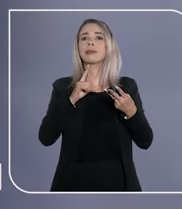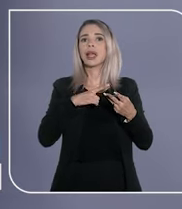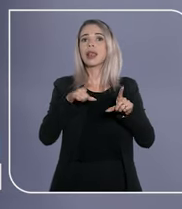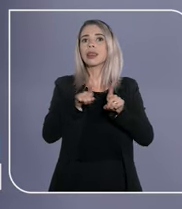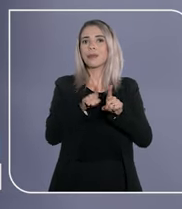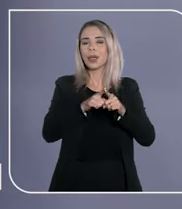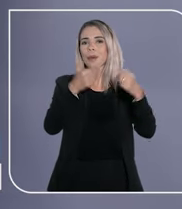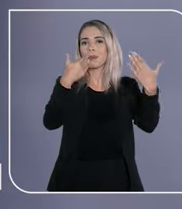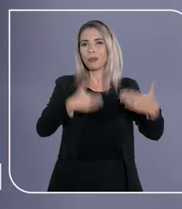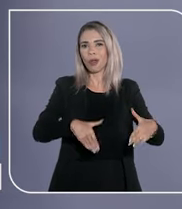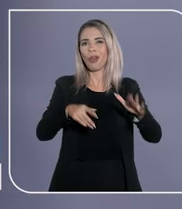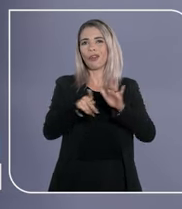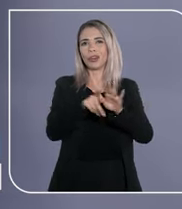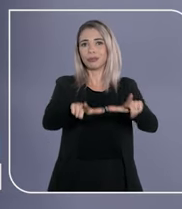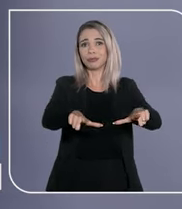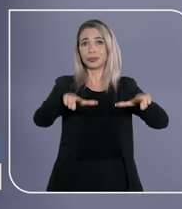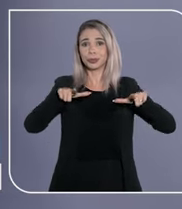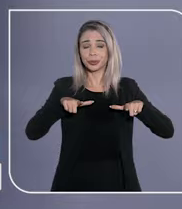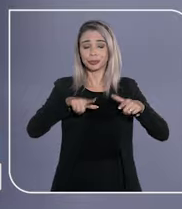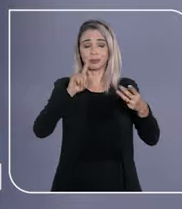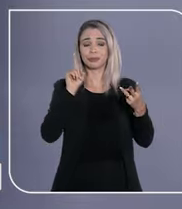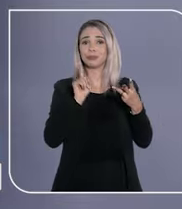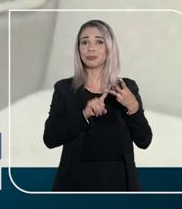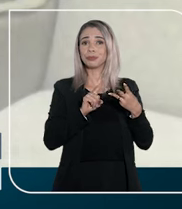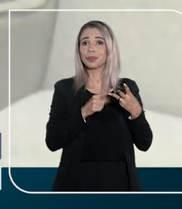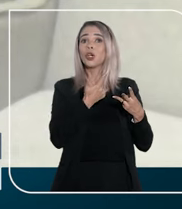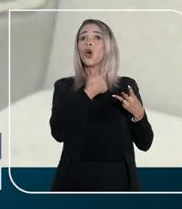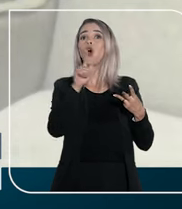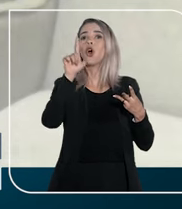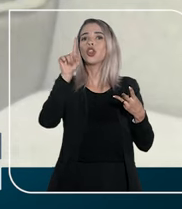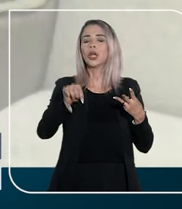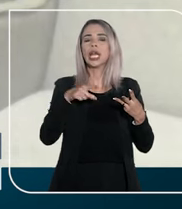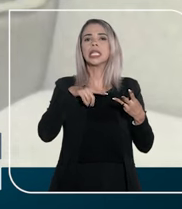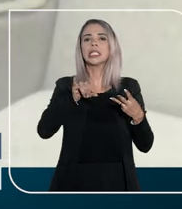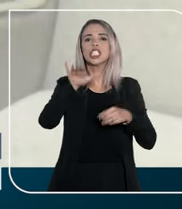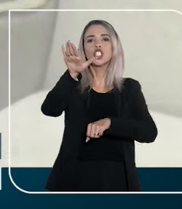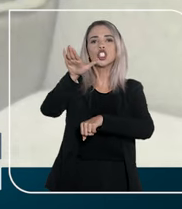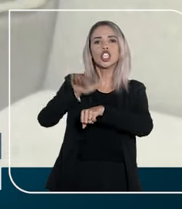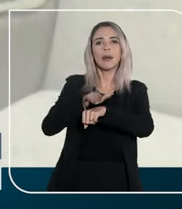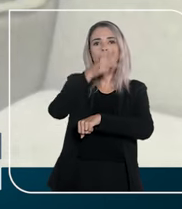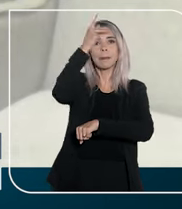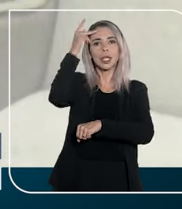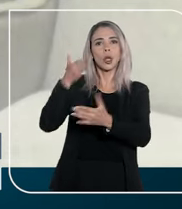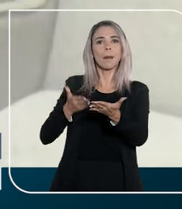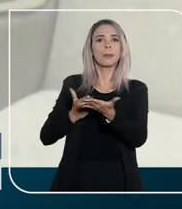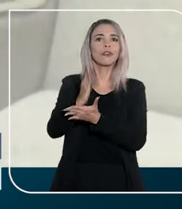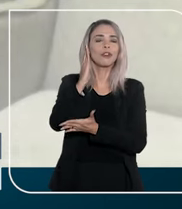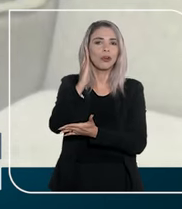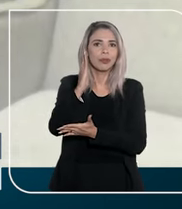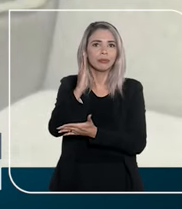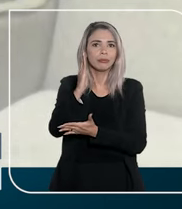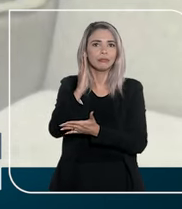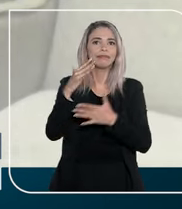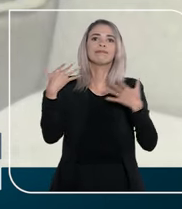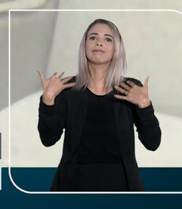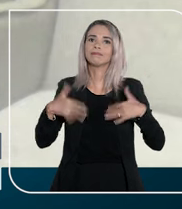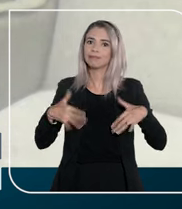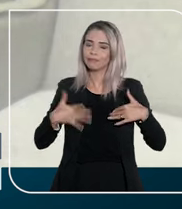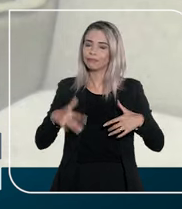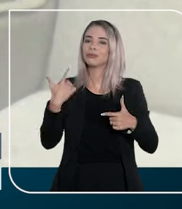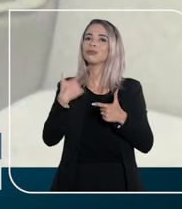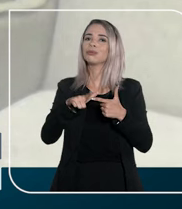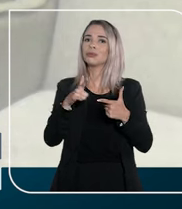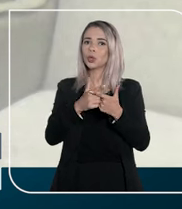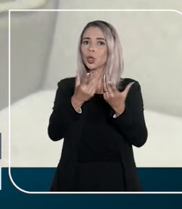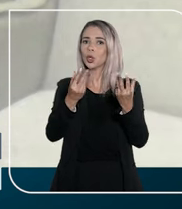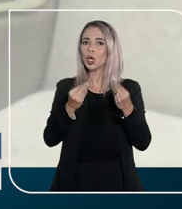grande momento de questionamentos se dá quando dá convocação dos aprovados. Então, há muitos problemas em relação